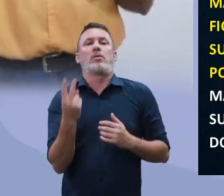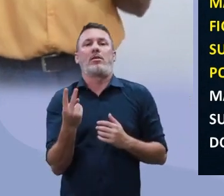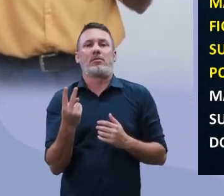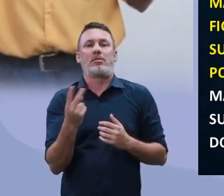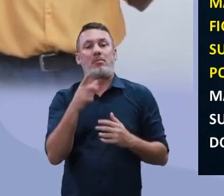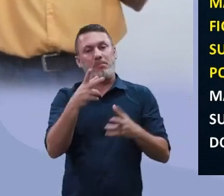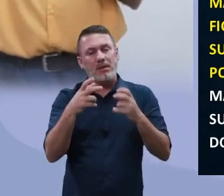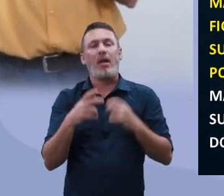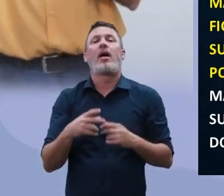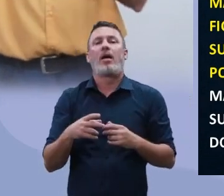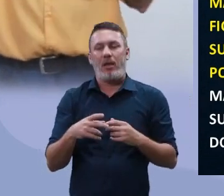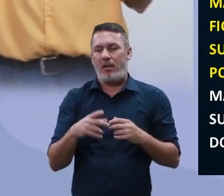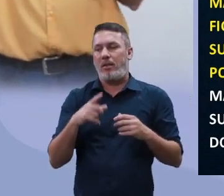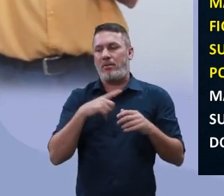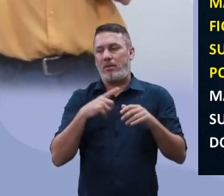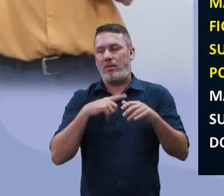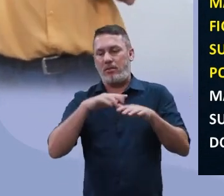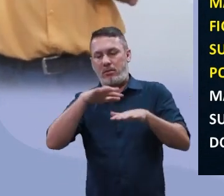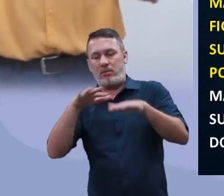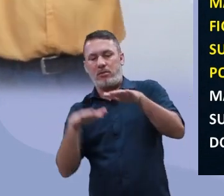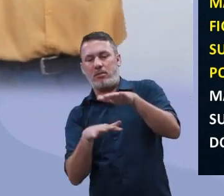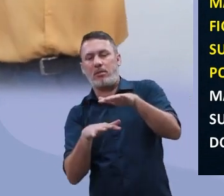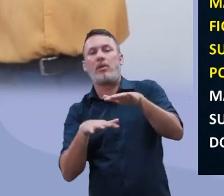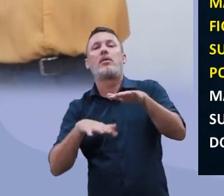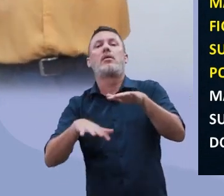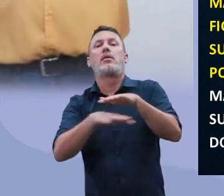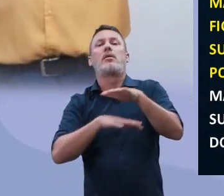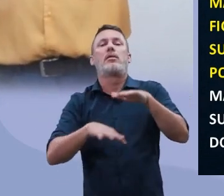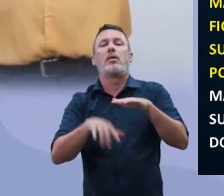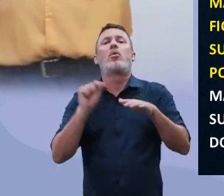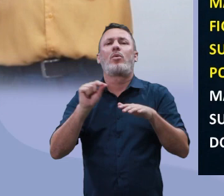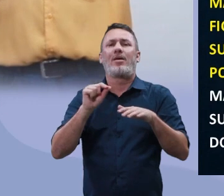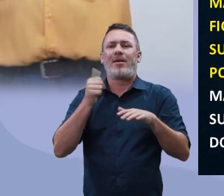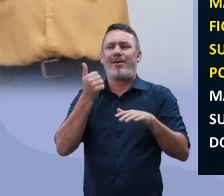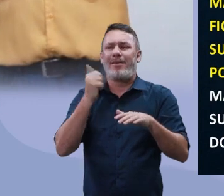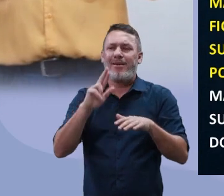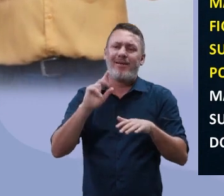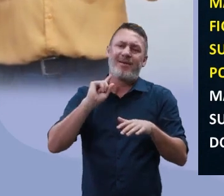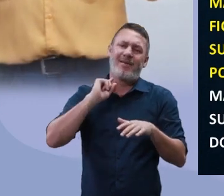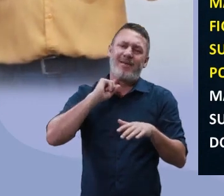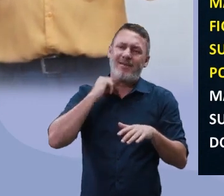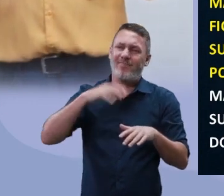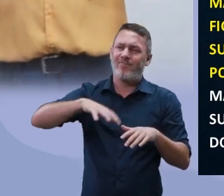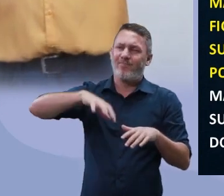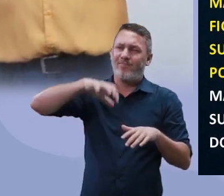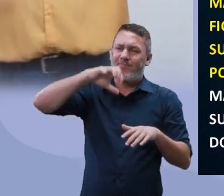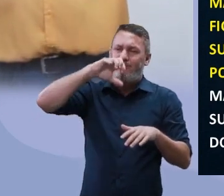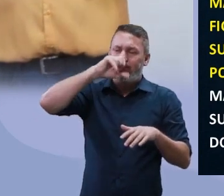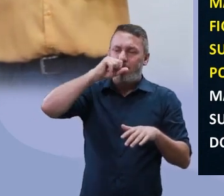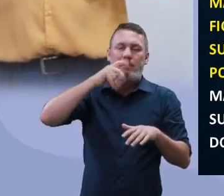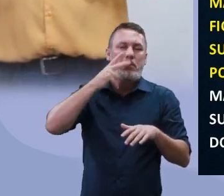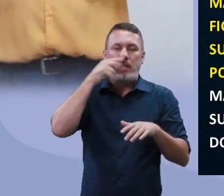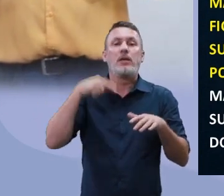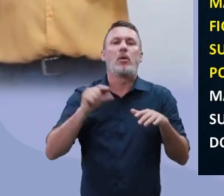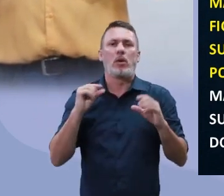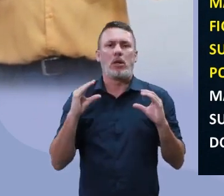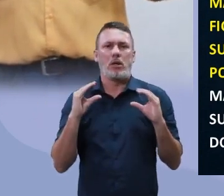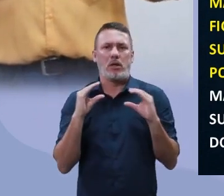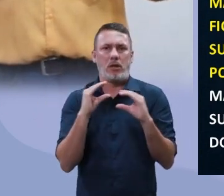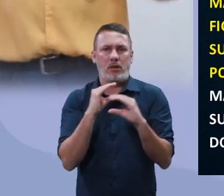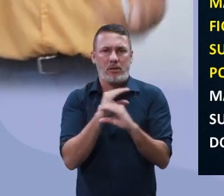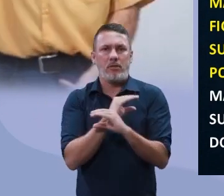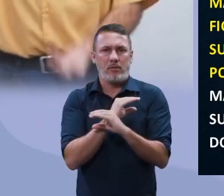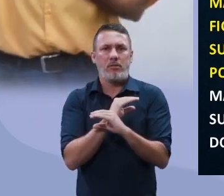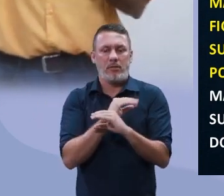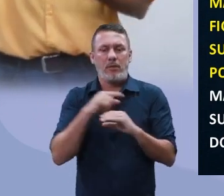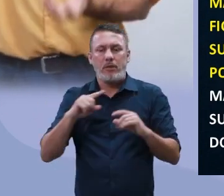ter que a parte de baixo, aonde você vai ter um acúmulo de poluentes muito maior, vai estar com uma temperatura mais